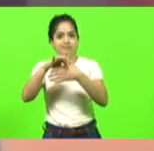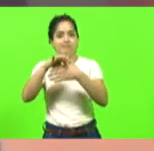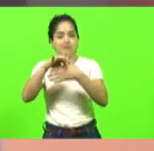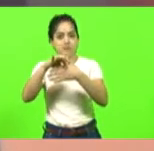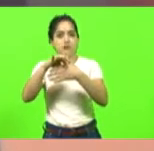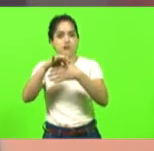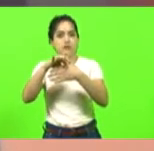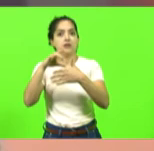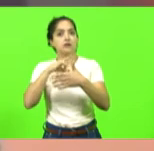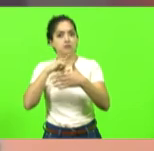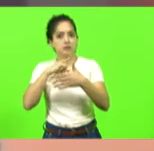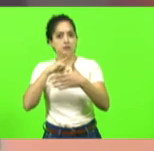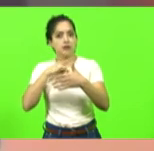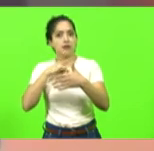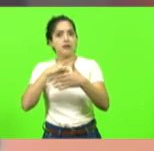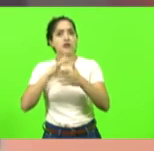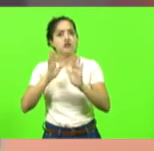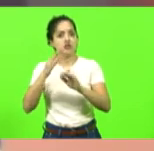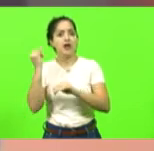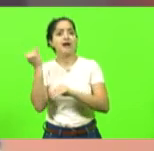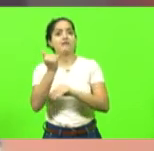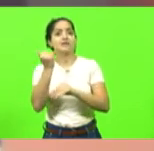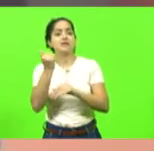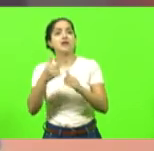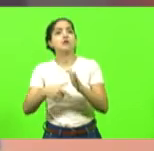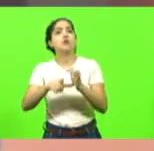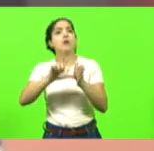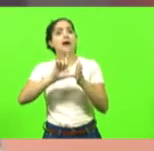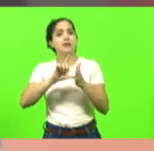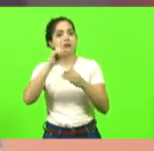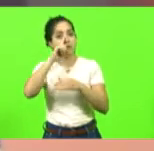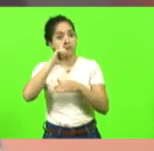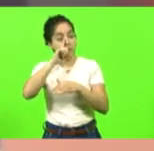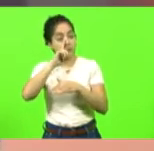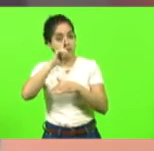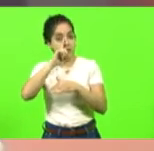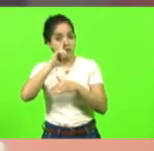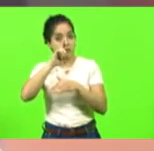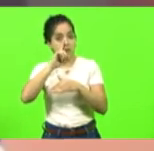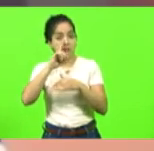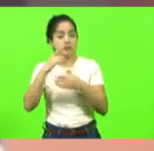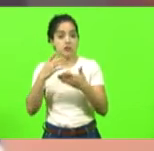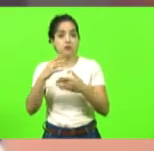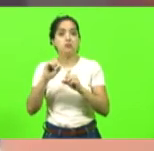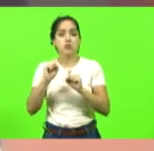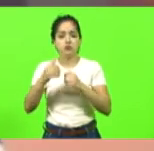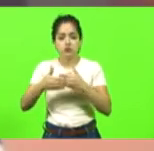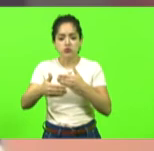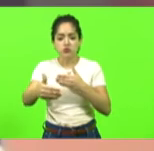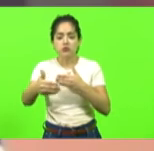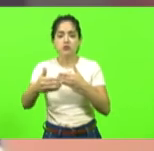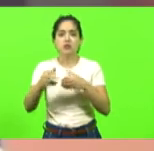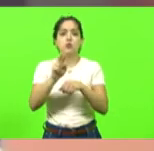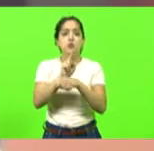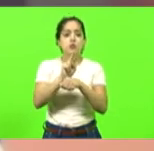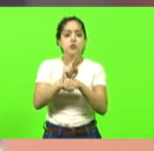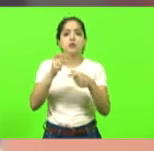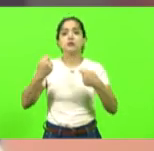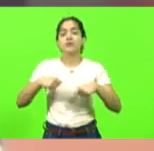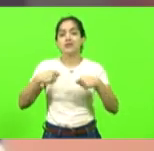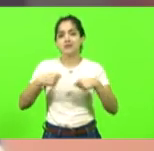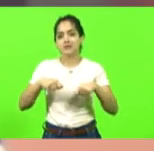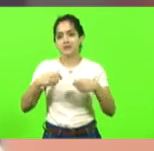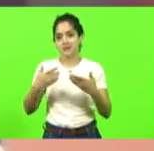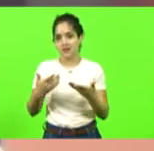apontando, antes da tragédia, os riscos que estavam cometendo e os cuidados que deveriam ter, e